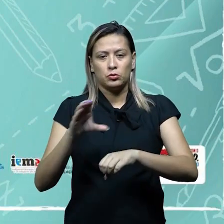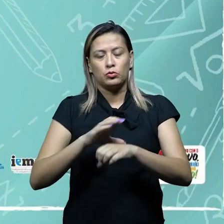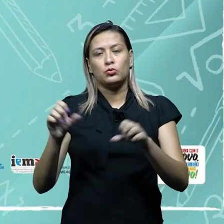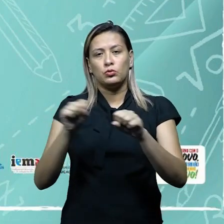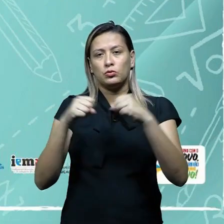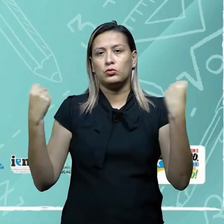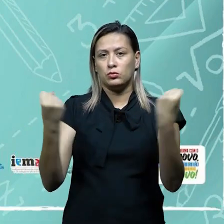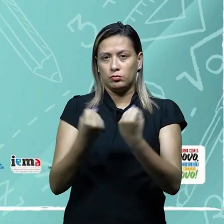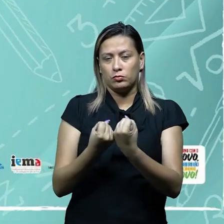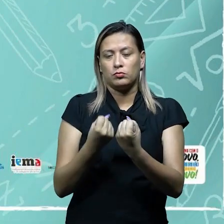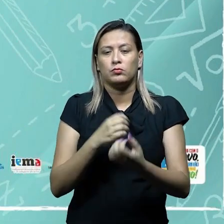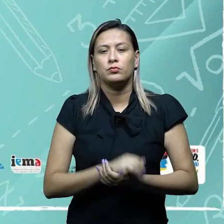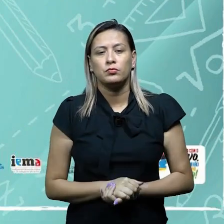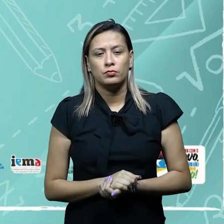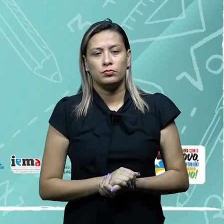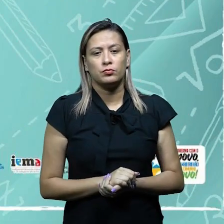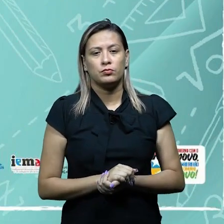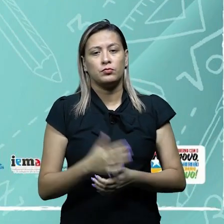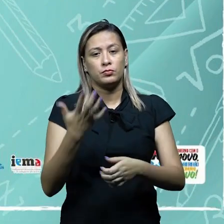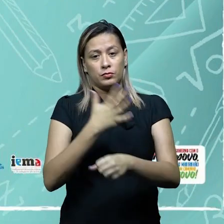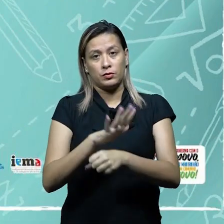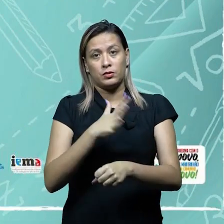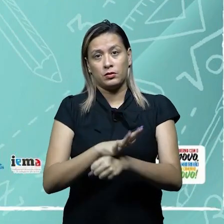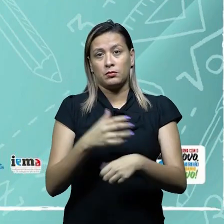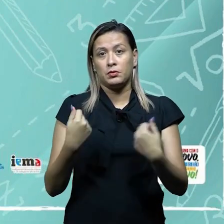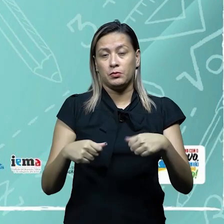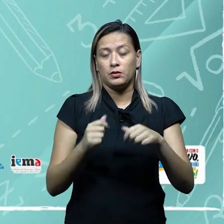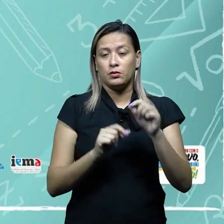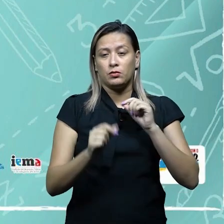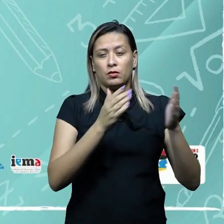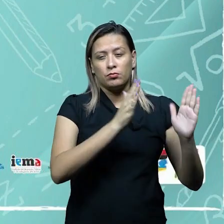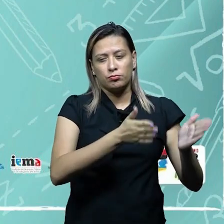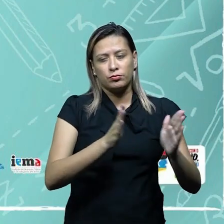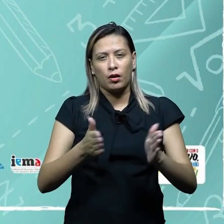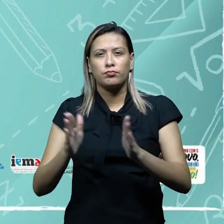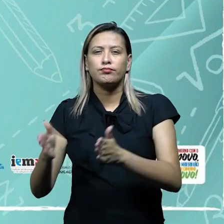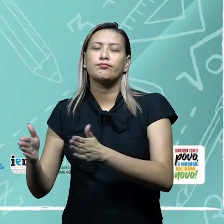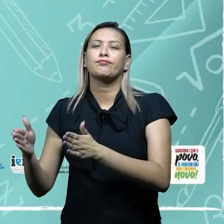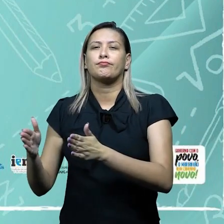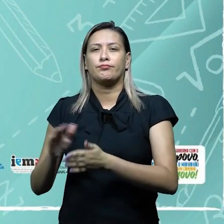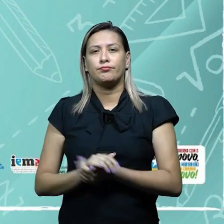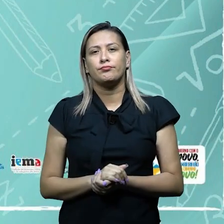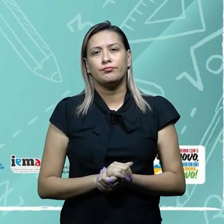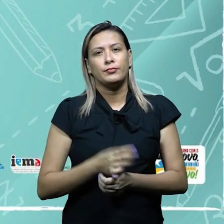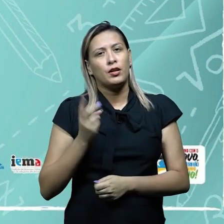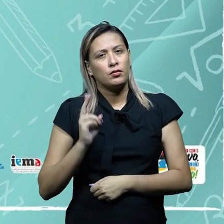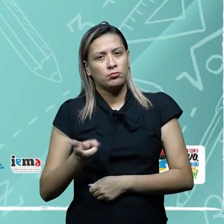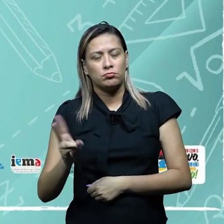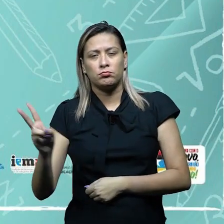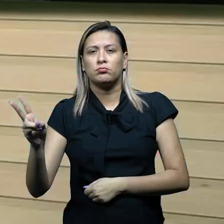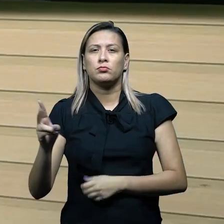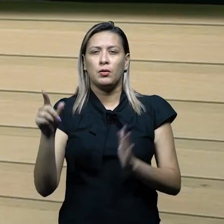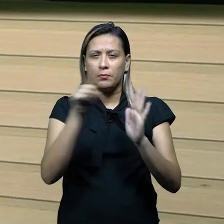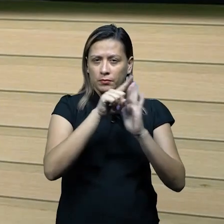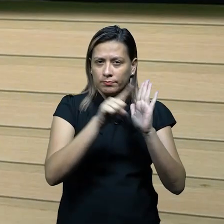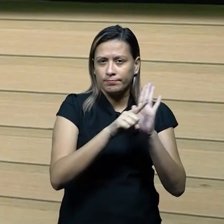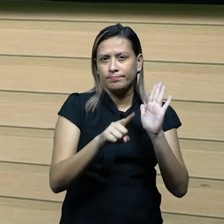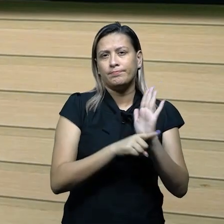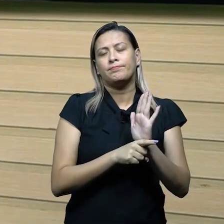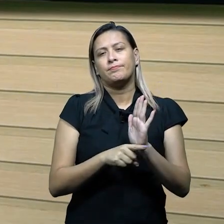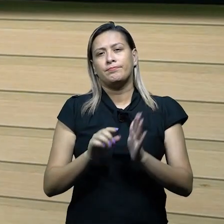cursos, seminários. E é como eu falei há pouco, o treinamento ele tem que ser periódico. O que é periódico? Constante, de